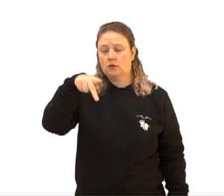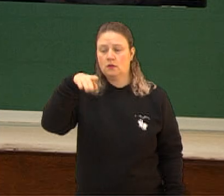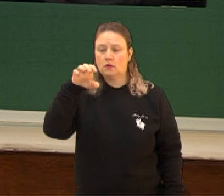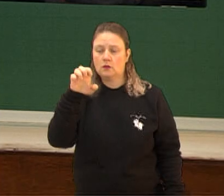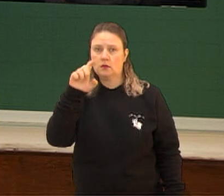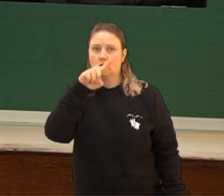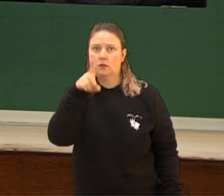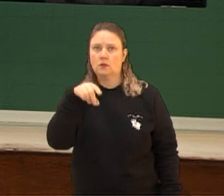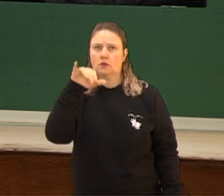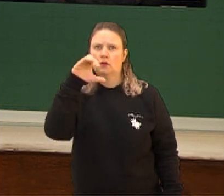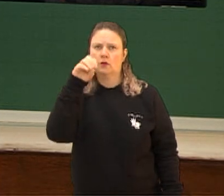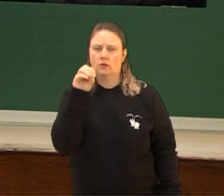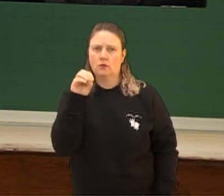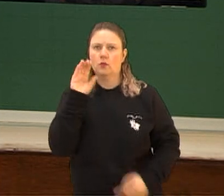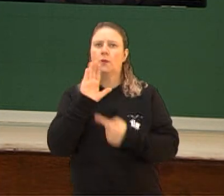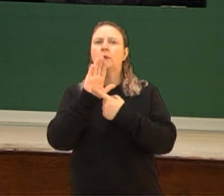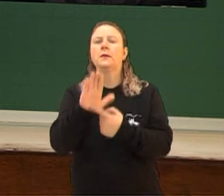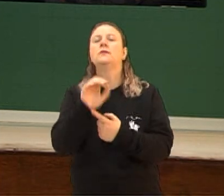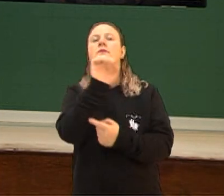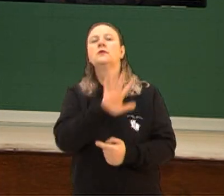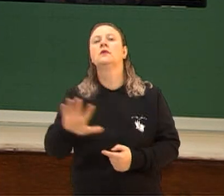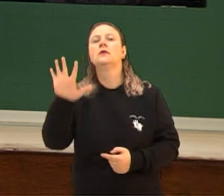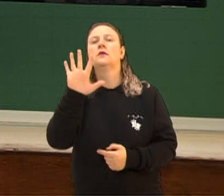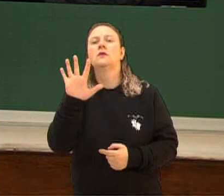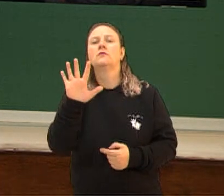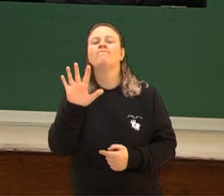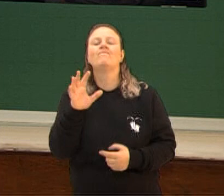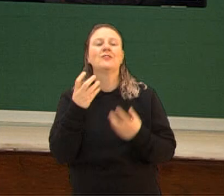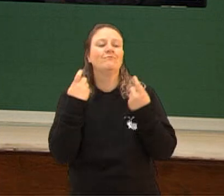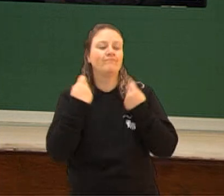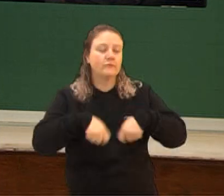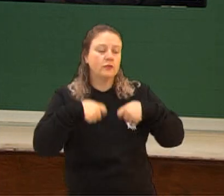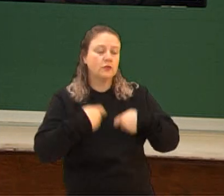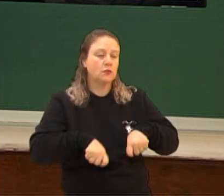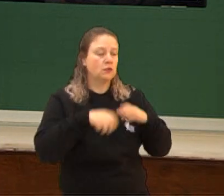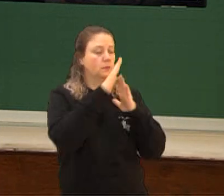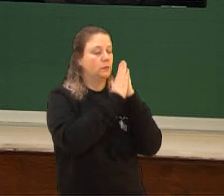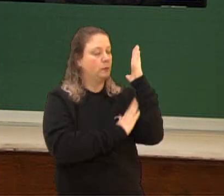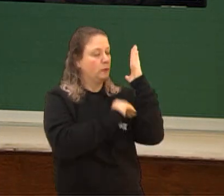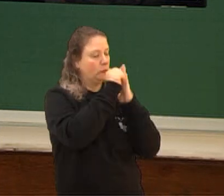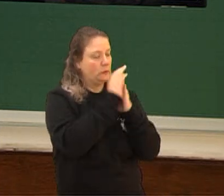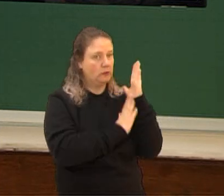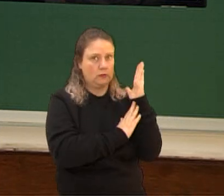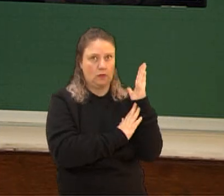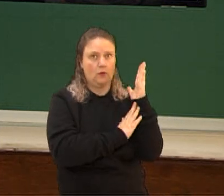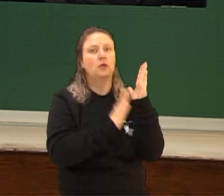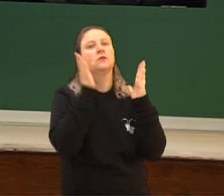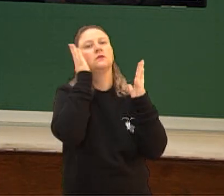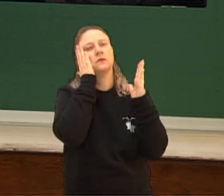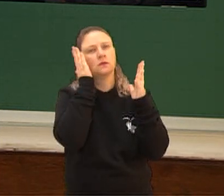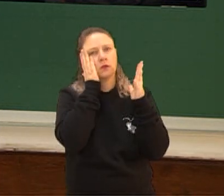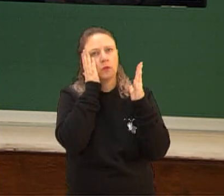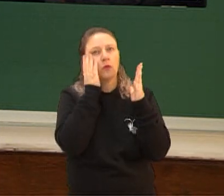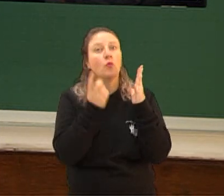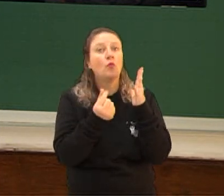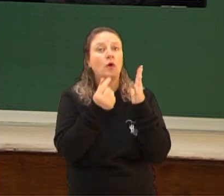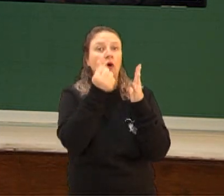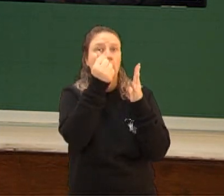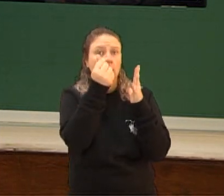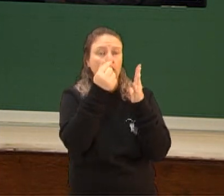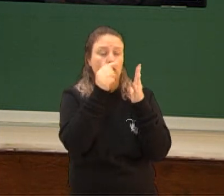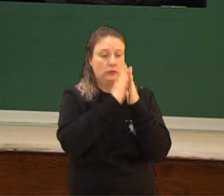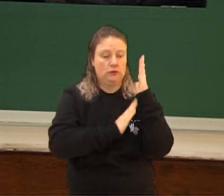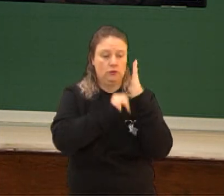a figura. Deseja-se pintar este galpão. E sabe-se que o preço da tinta é de R$20 por